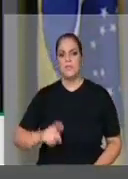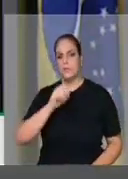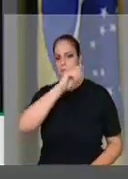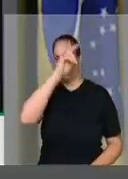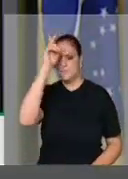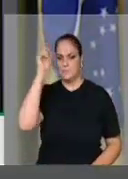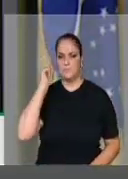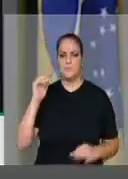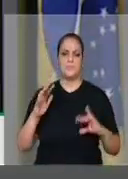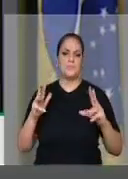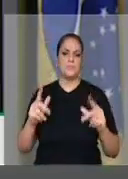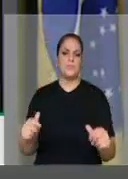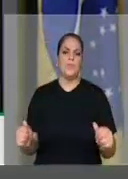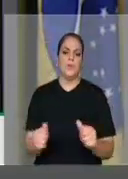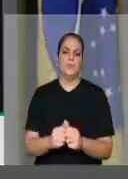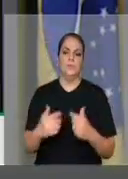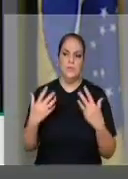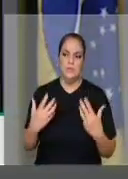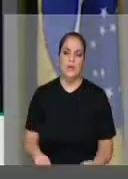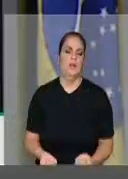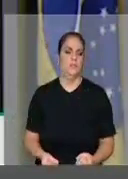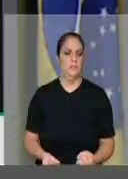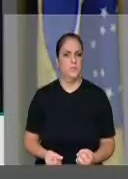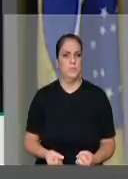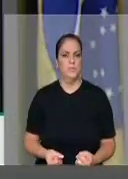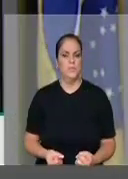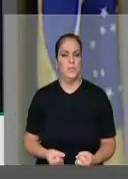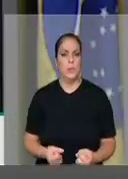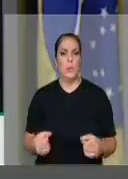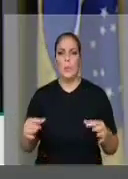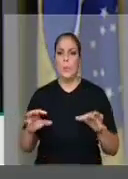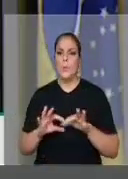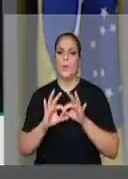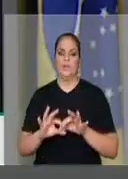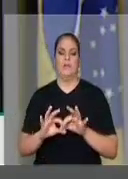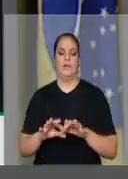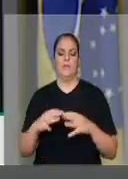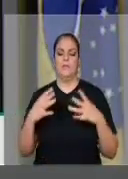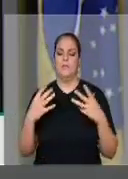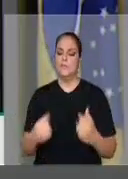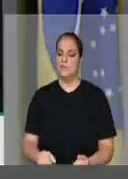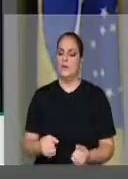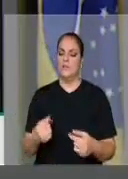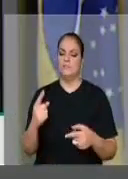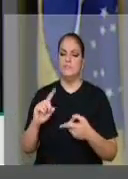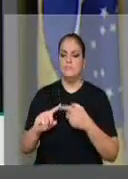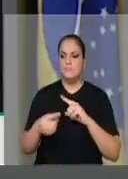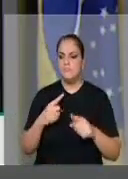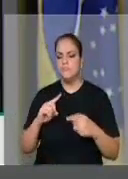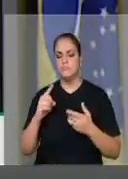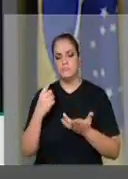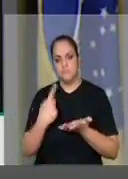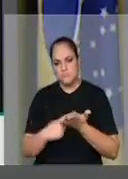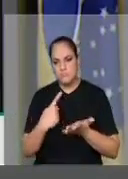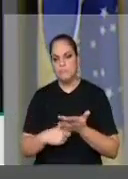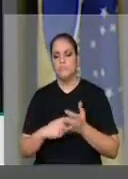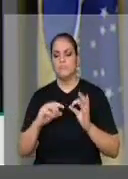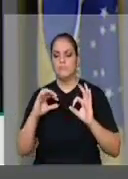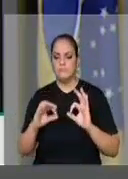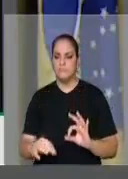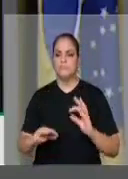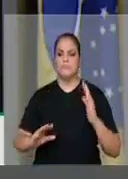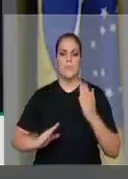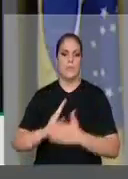prefeitos, a estarmos juntos, unidos. Vamos afinar essa proposta e aprová-la com